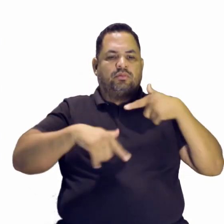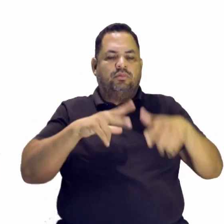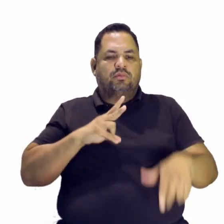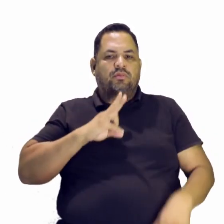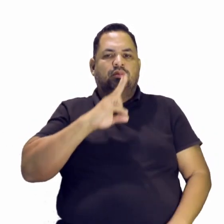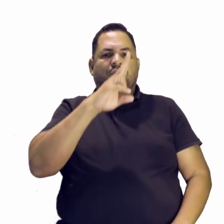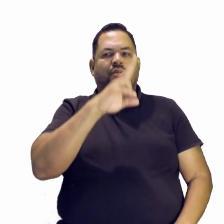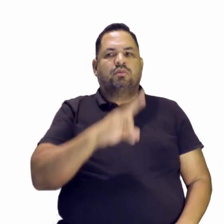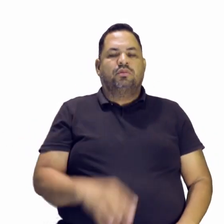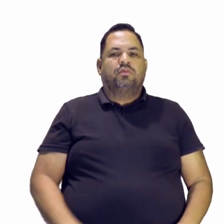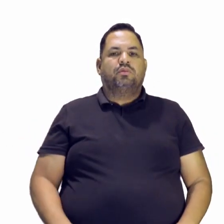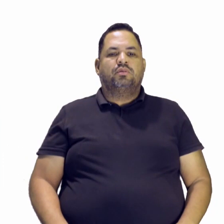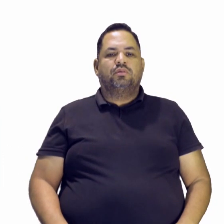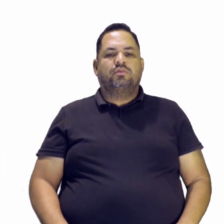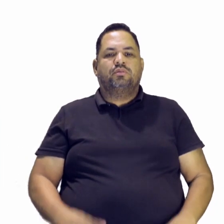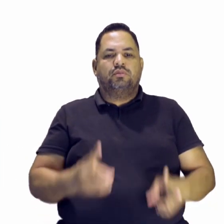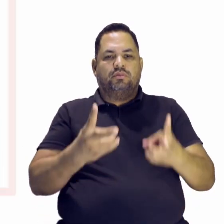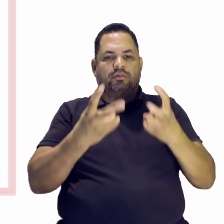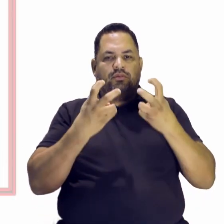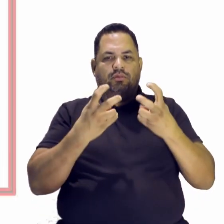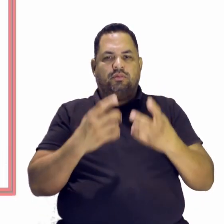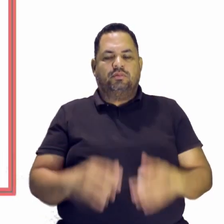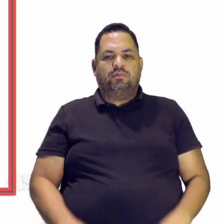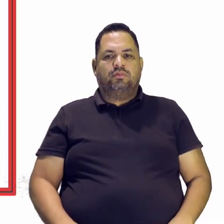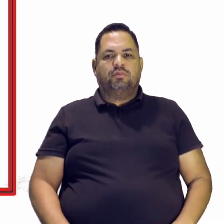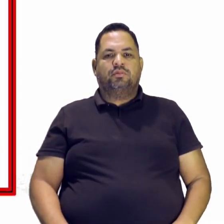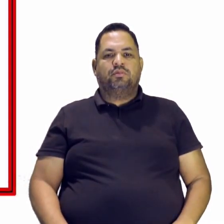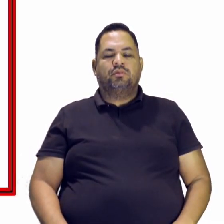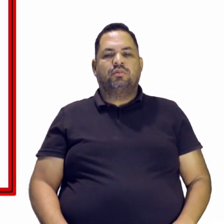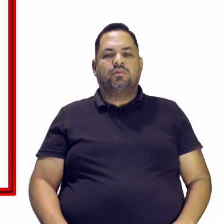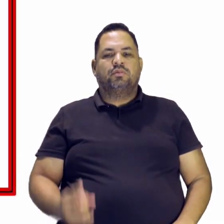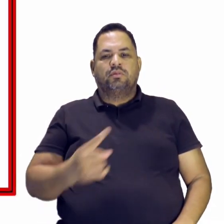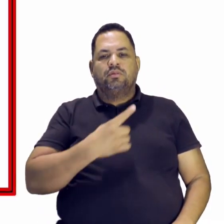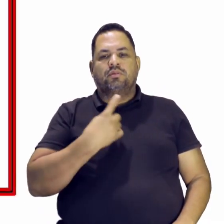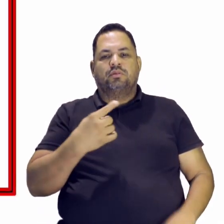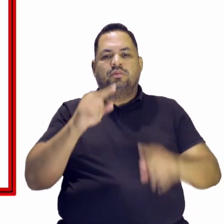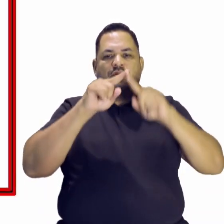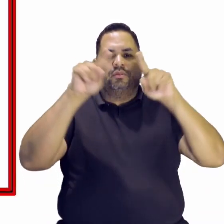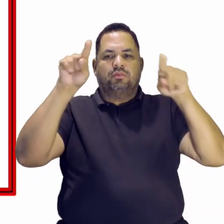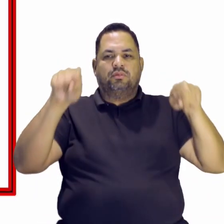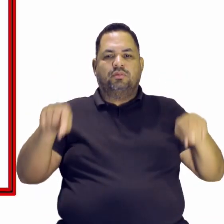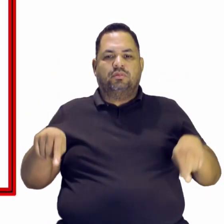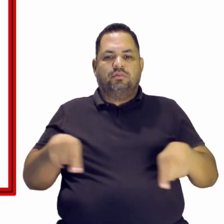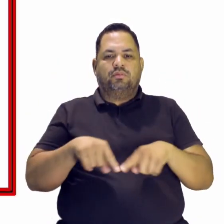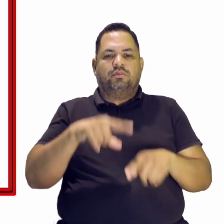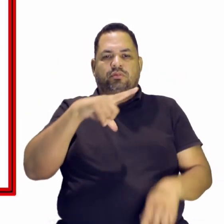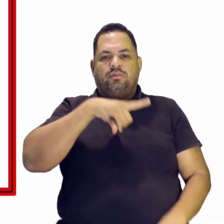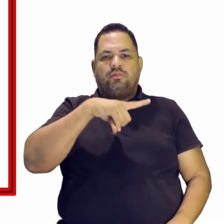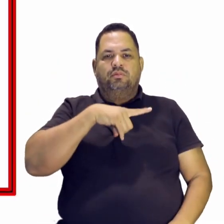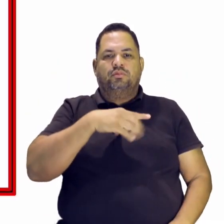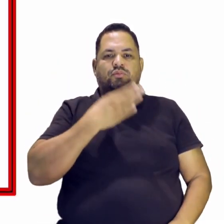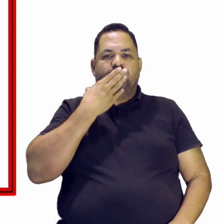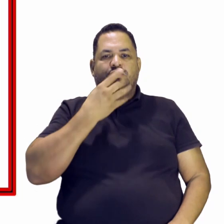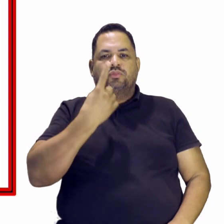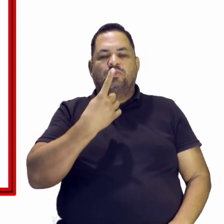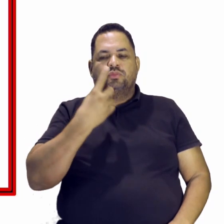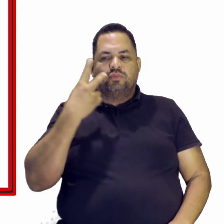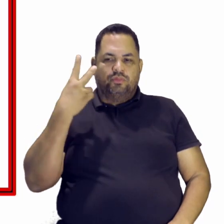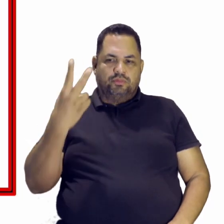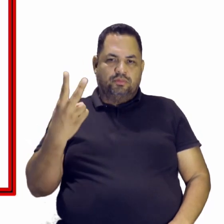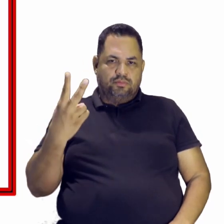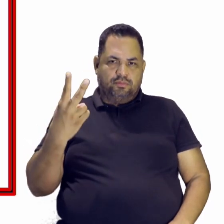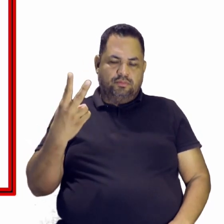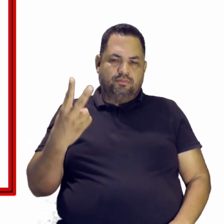força. Então, percebam aqui, né, através dessa nossa tabela, que nós temos o tipo 1, o tipo 2, aqui eu